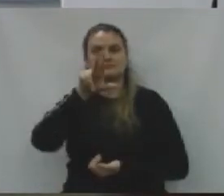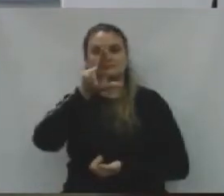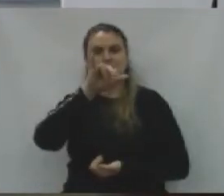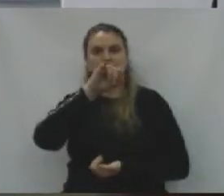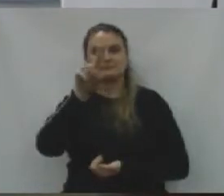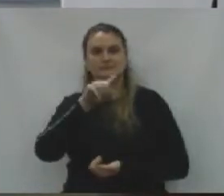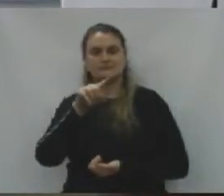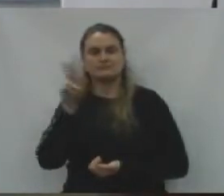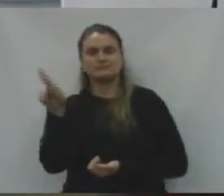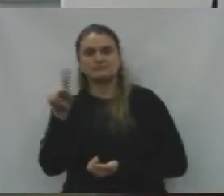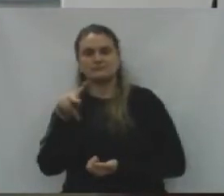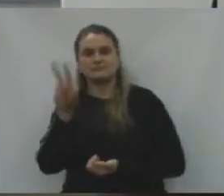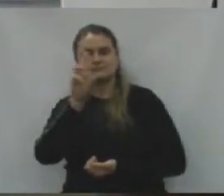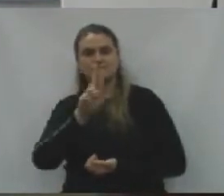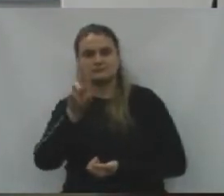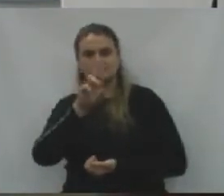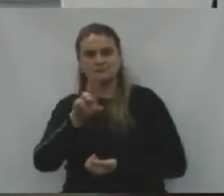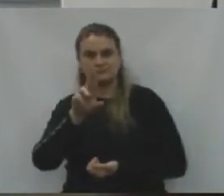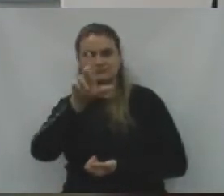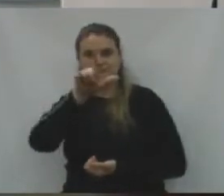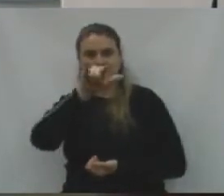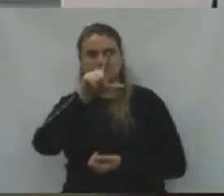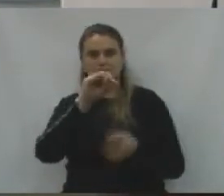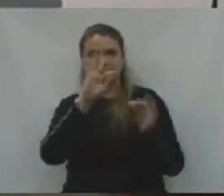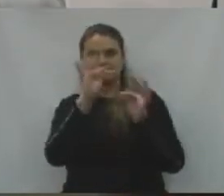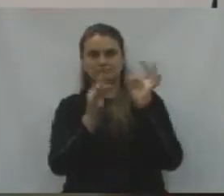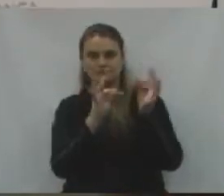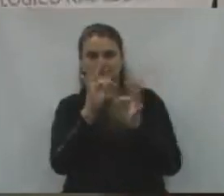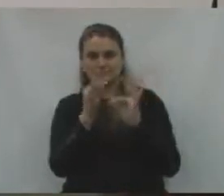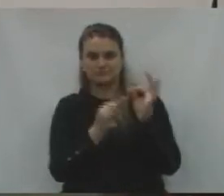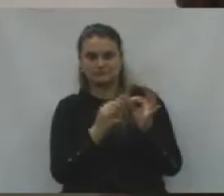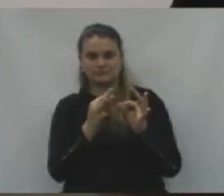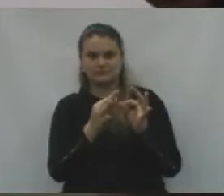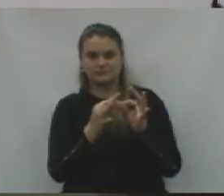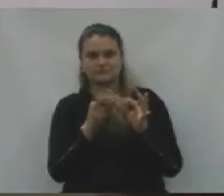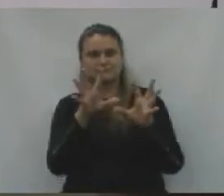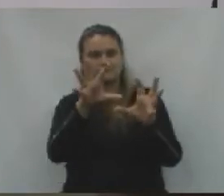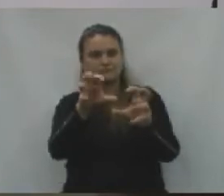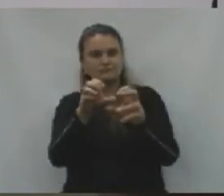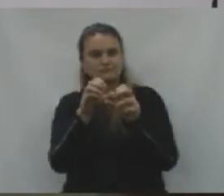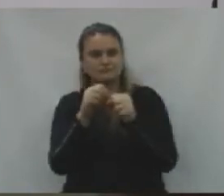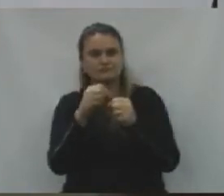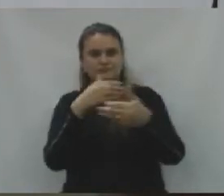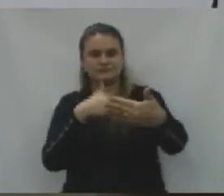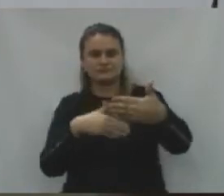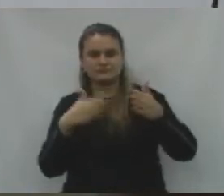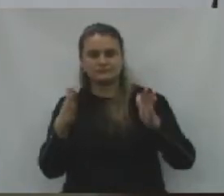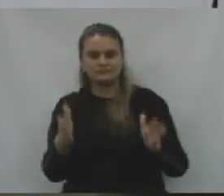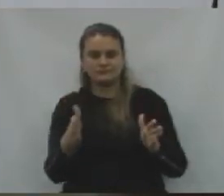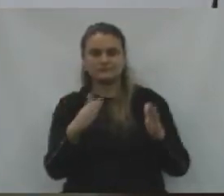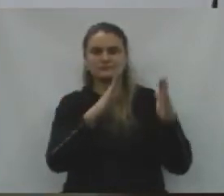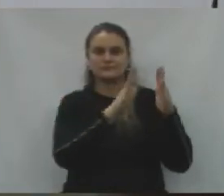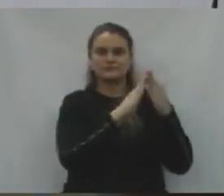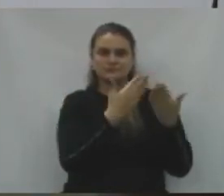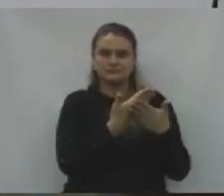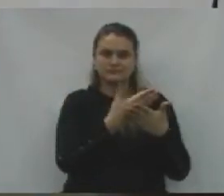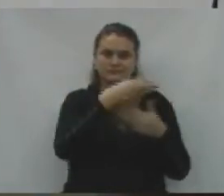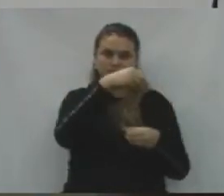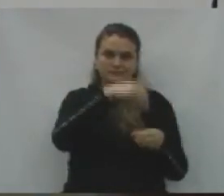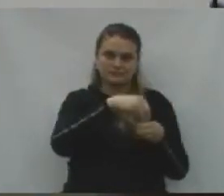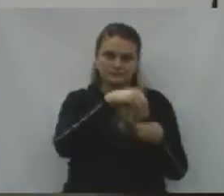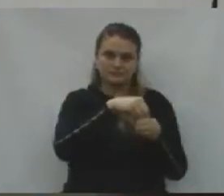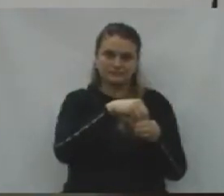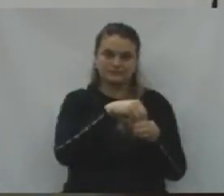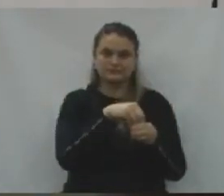professor Luiz, no projeto de reutilização do lixo tecnológico, em que arrecadamos, por meio de caixas colocadas nos